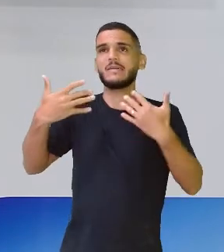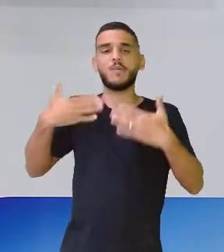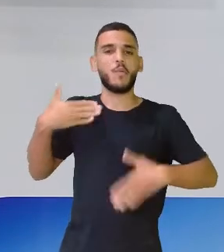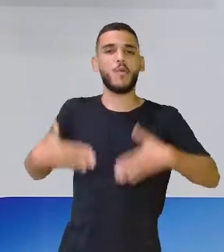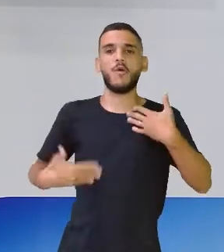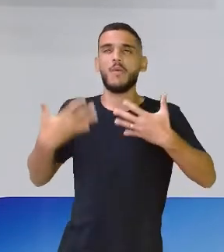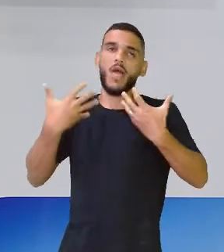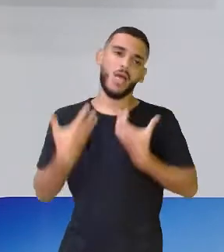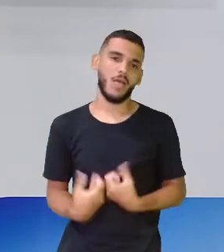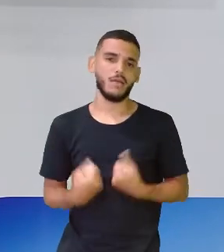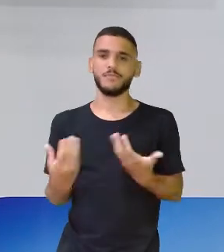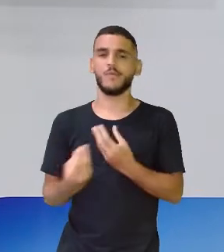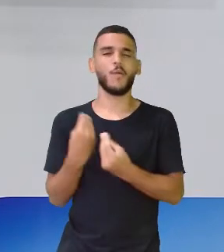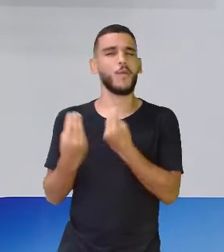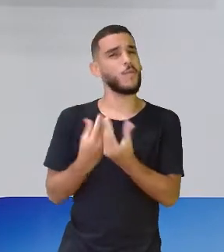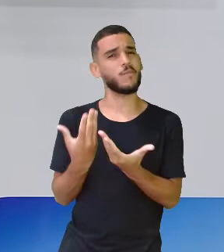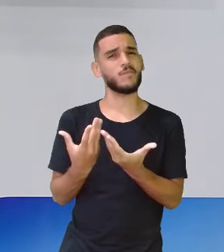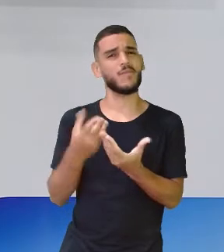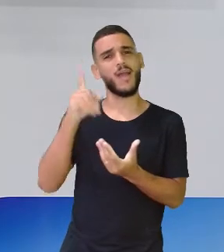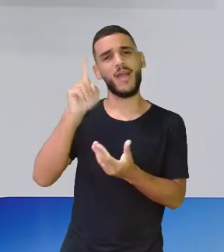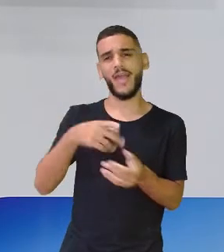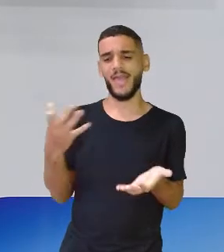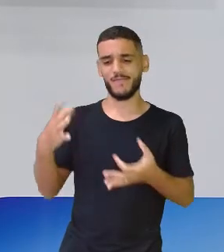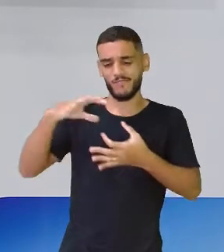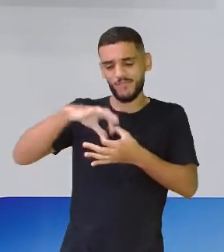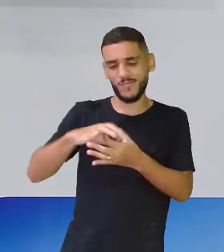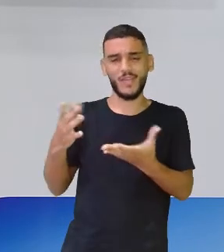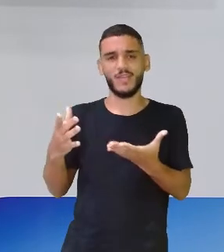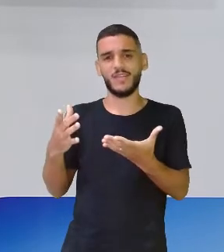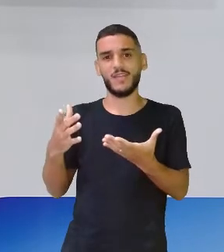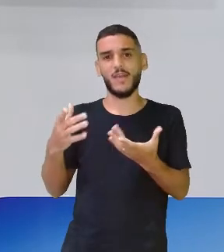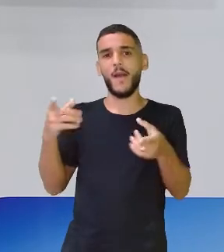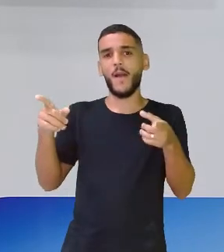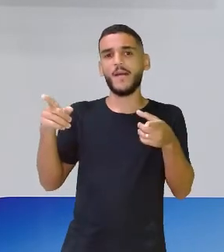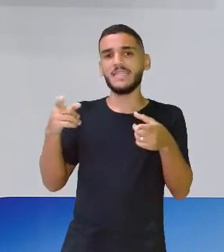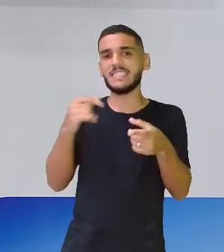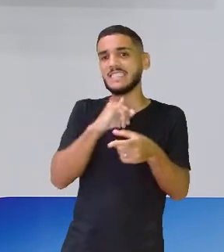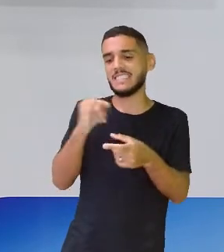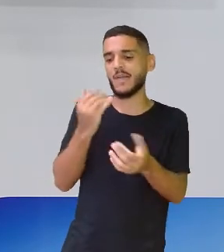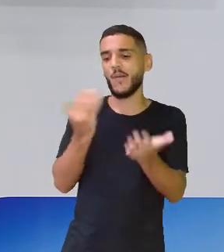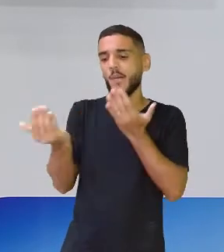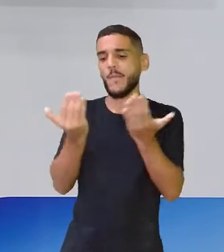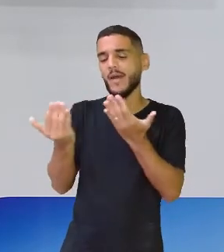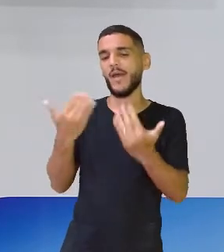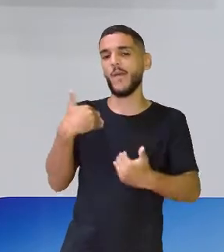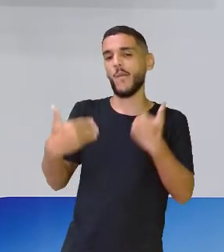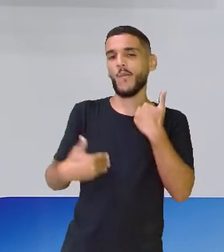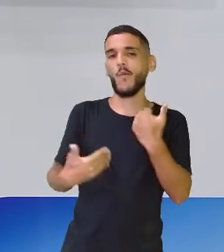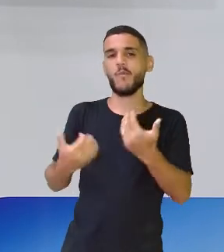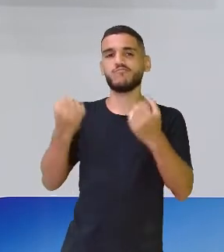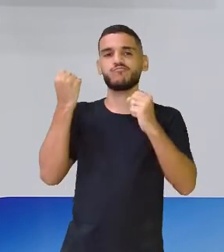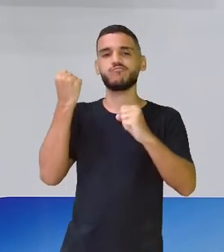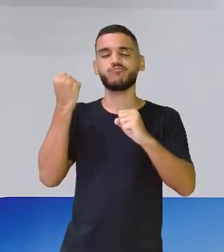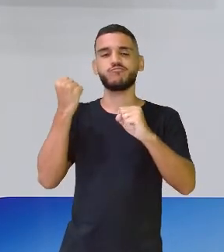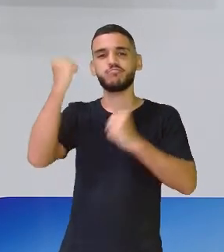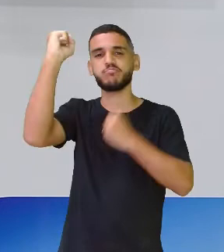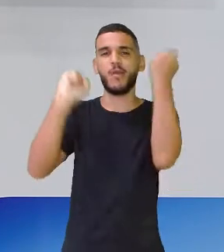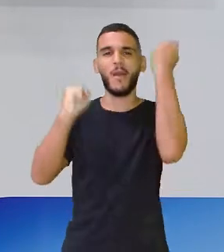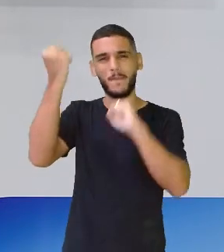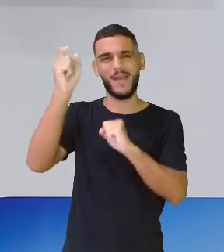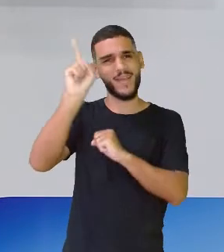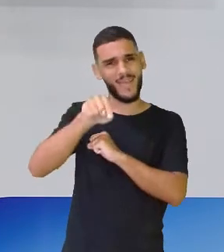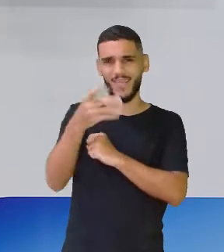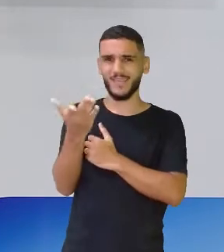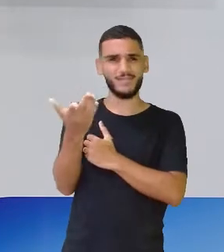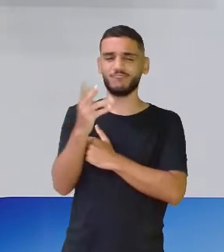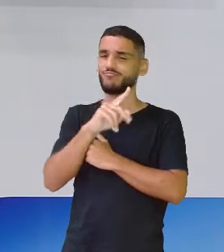interligado. O nosso corpo, ele não é uma máquina. Ele precisa, sim, de momentos de prazer, de conforto, de descanso. Mas